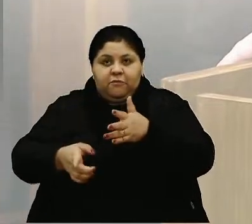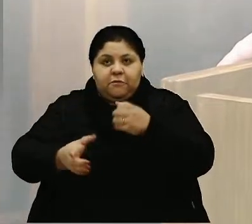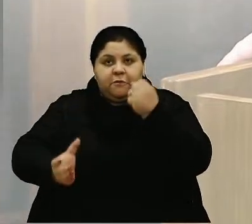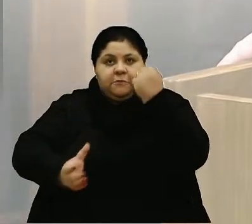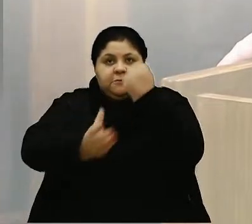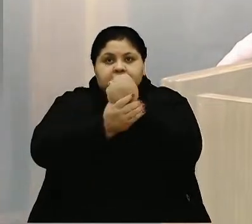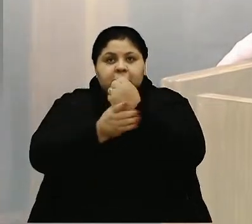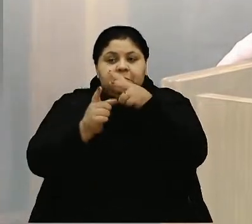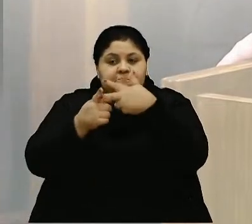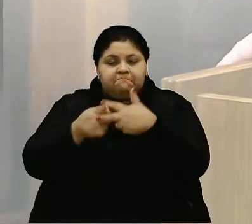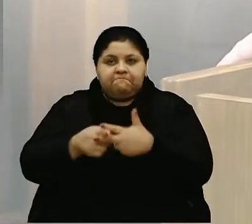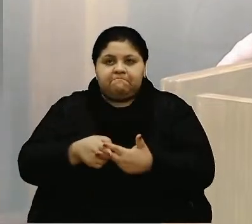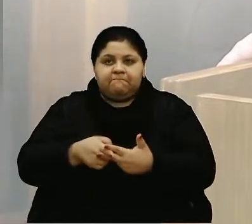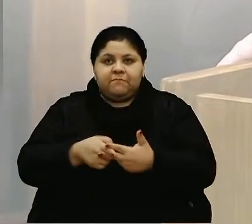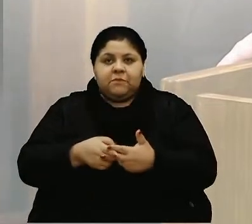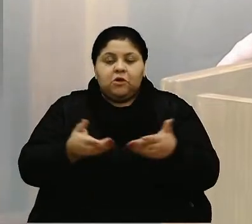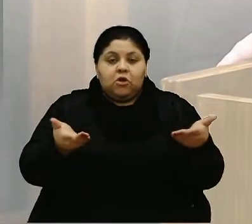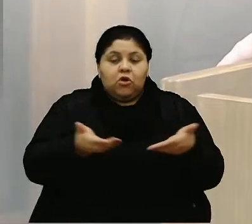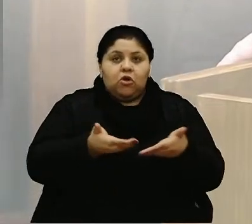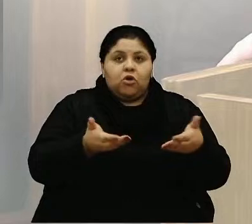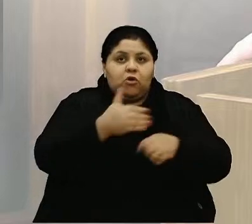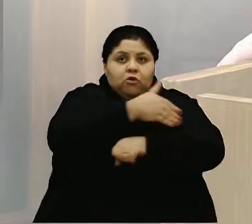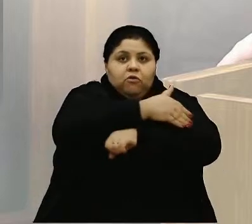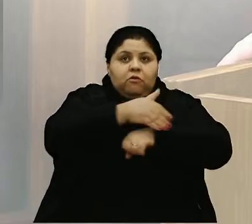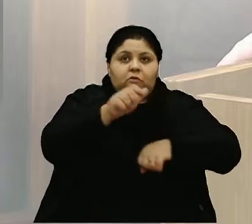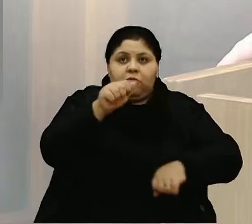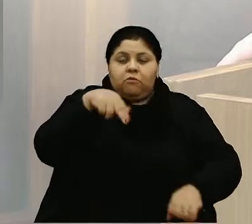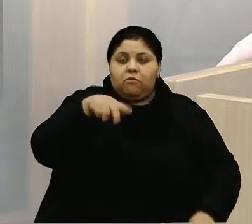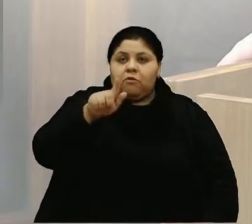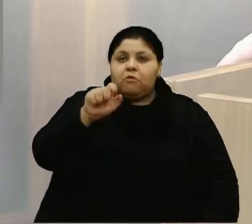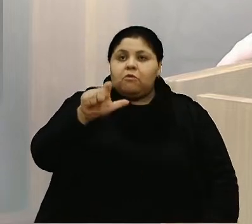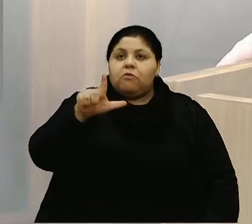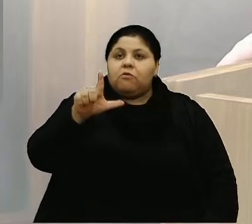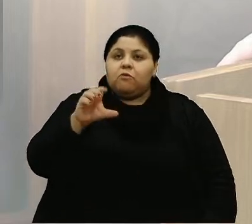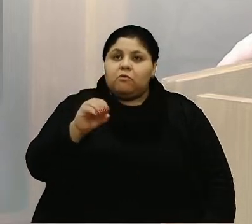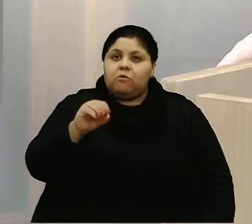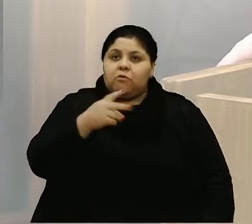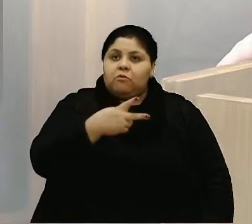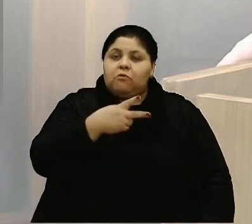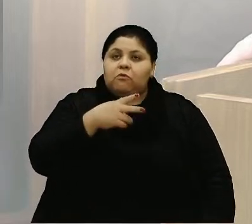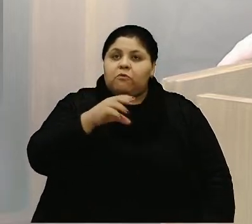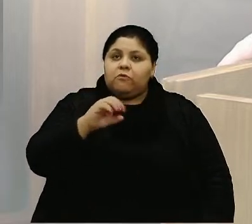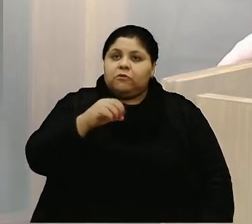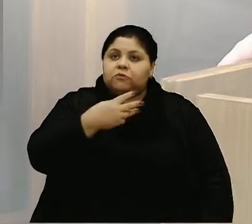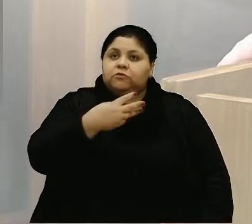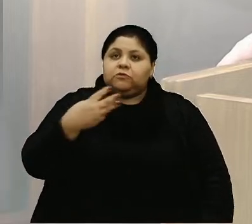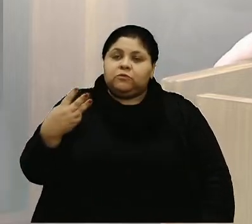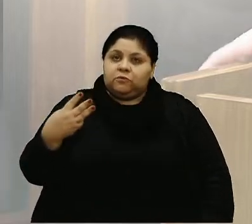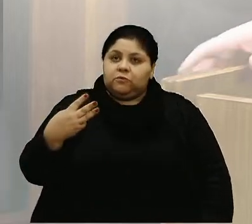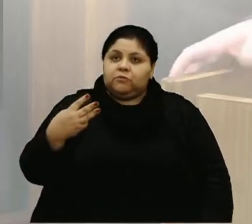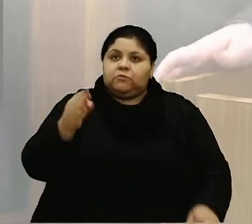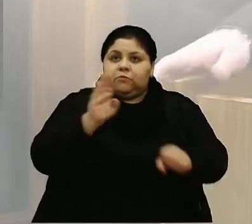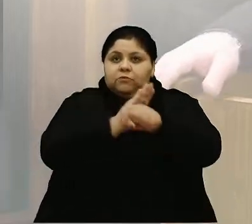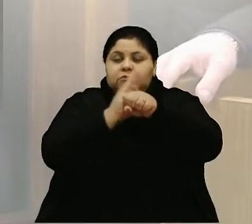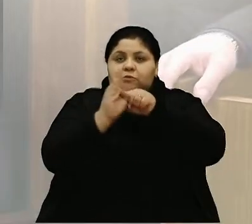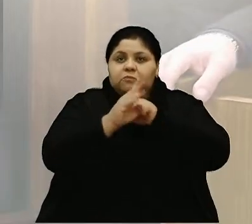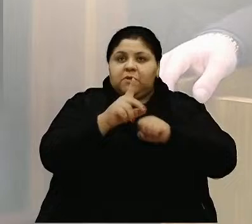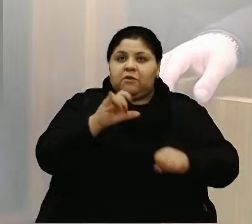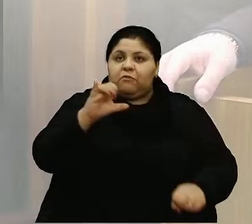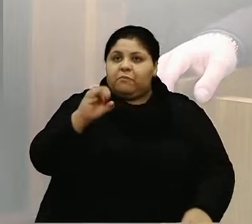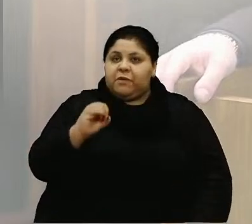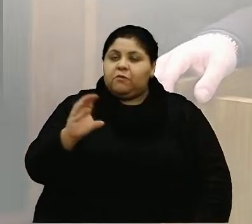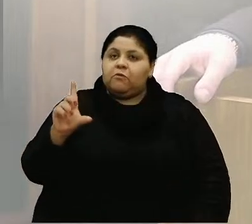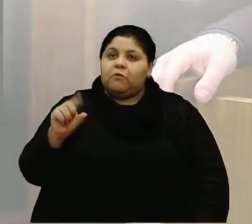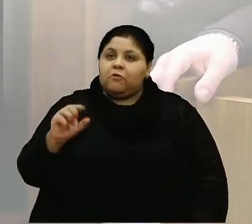multimarcas. A operação está situada na rua Ângelo Chiarello, 2833, no bairro Pio X. Inclusive, na oportunidade,